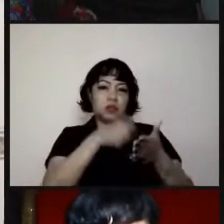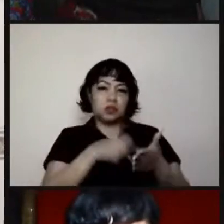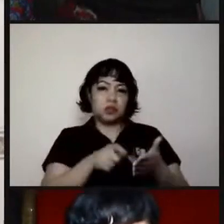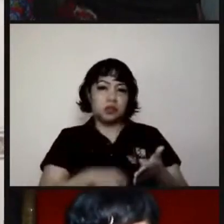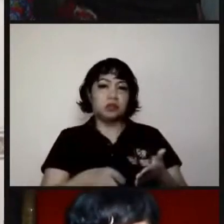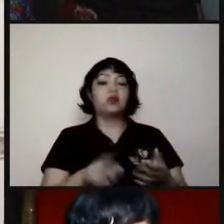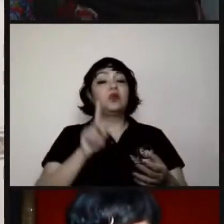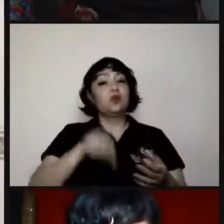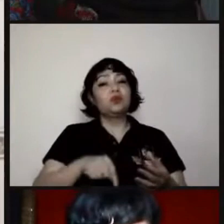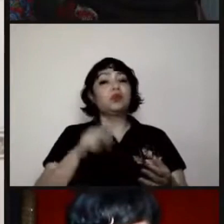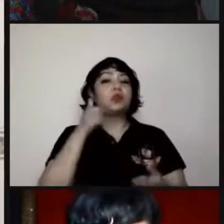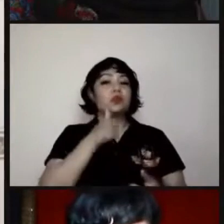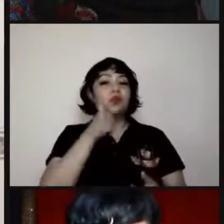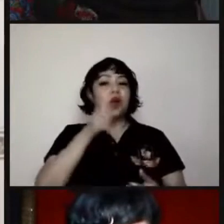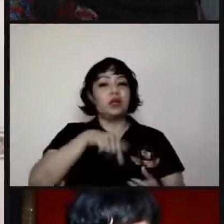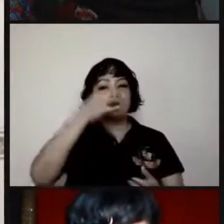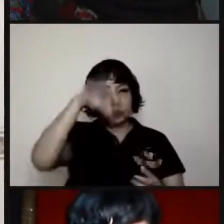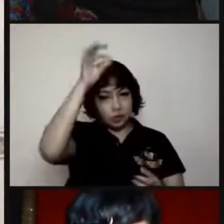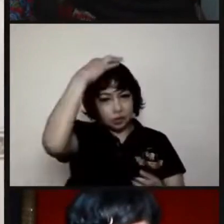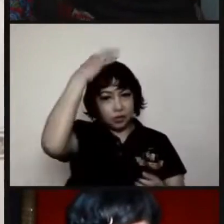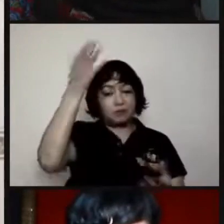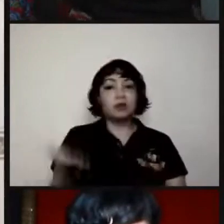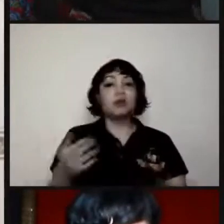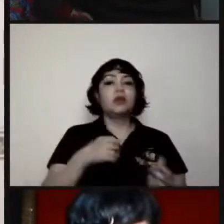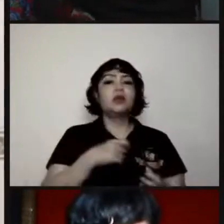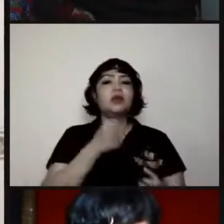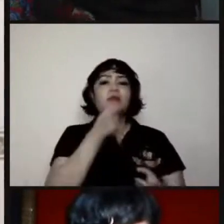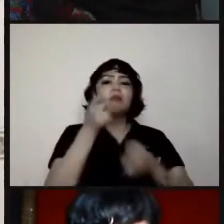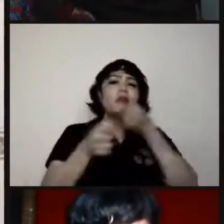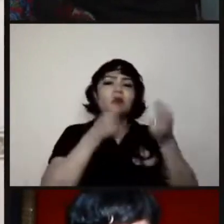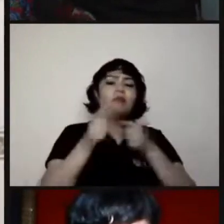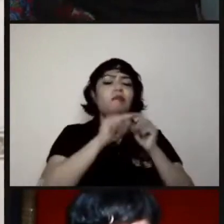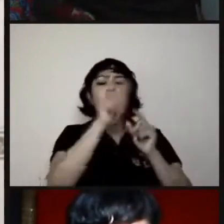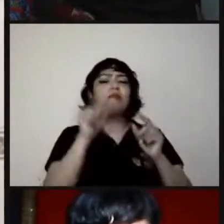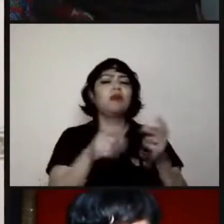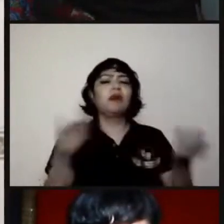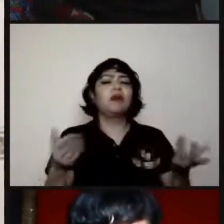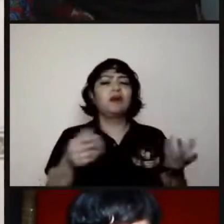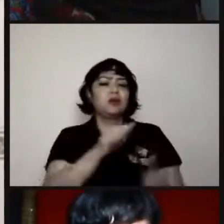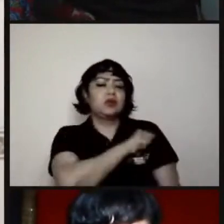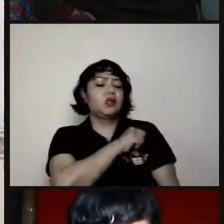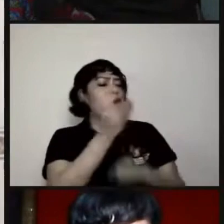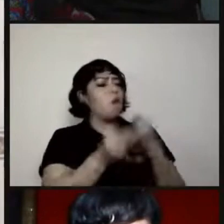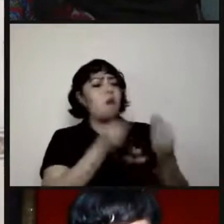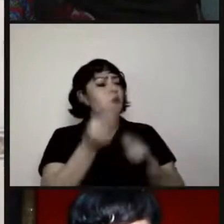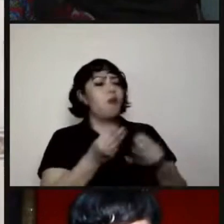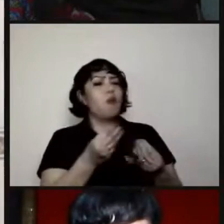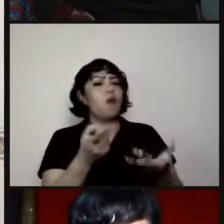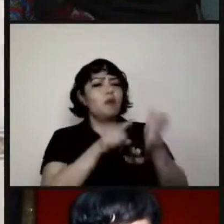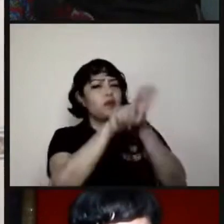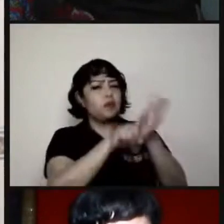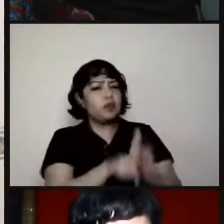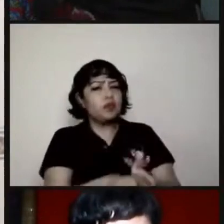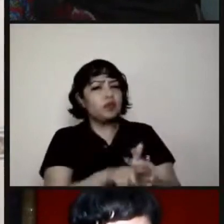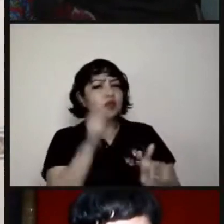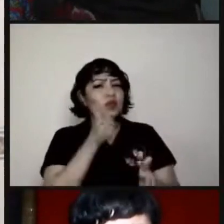Bourguignon. E um dos questionamentos dos alunos, né, foi sobre a pesquisa, como que foi feita a pesquisa com as mulheres que